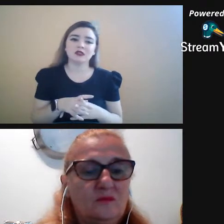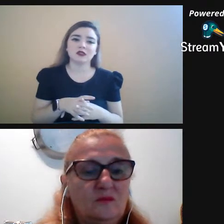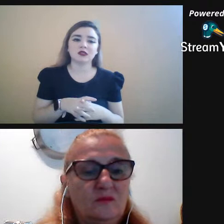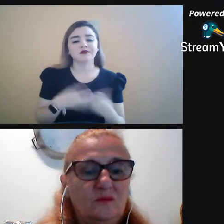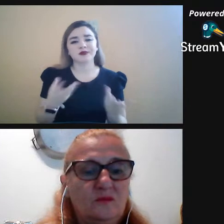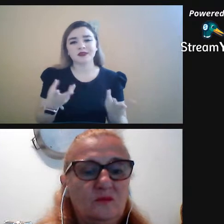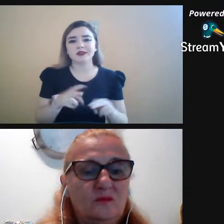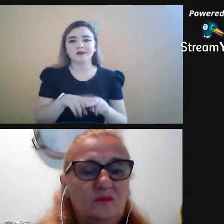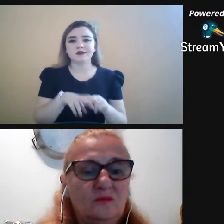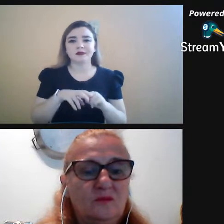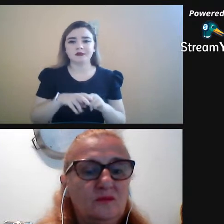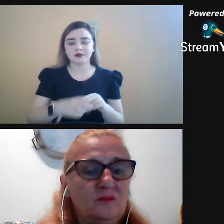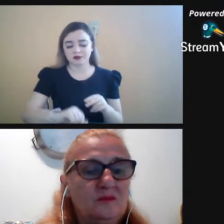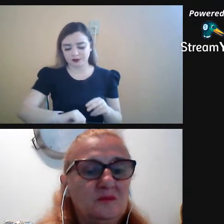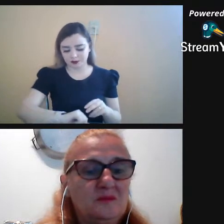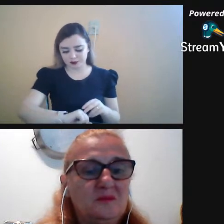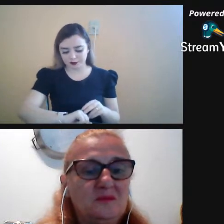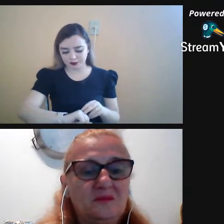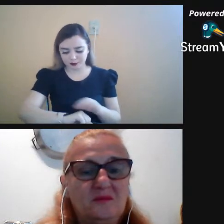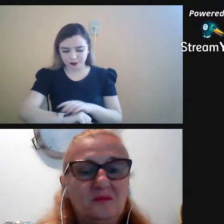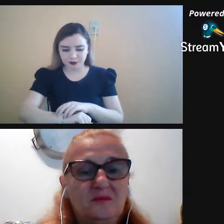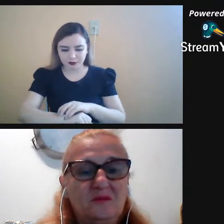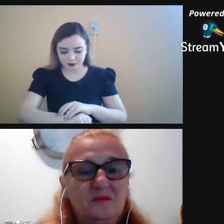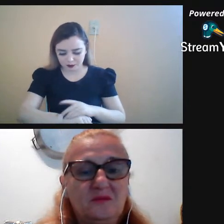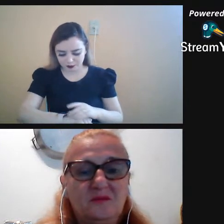Enfim, são coisas que